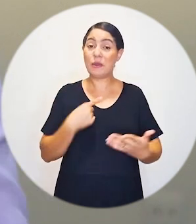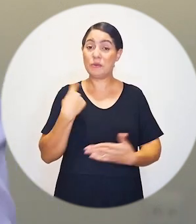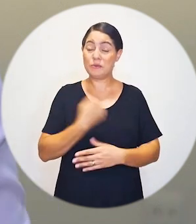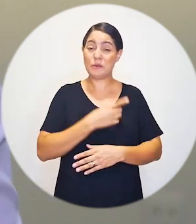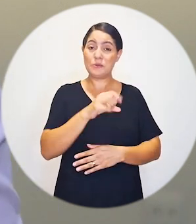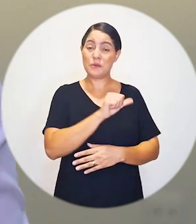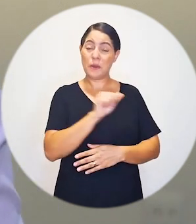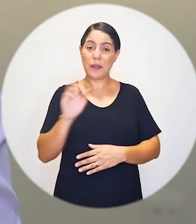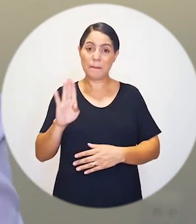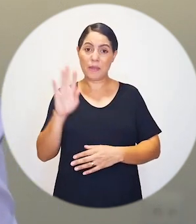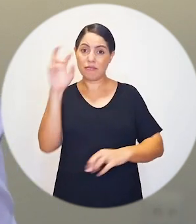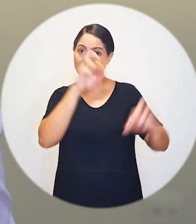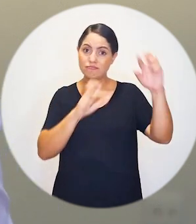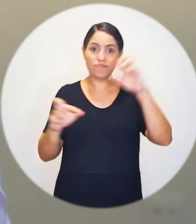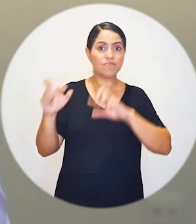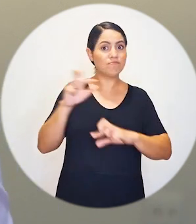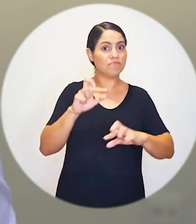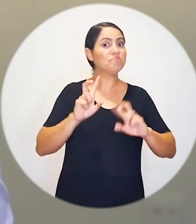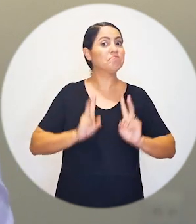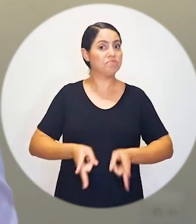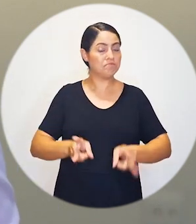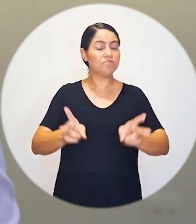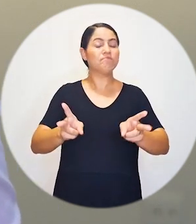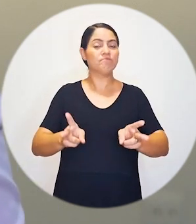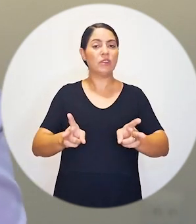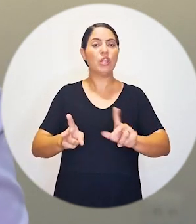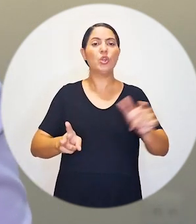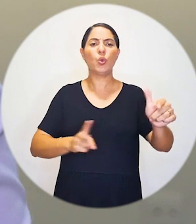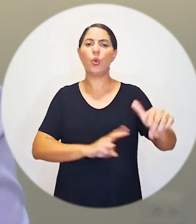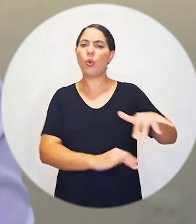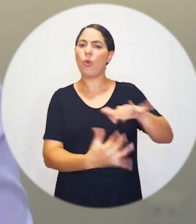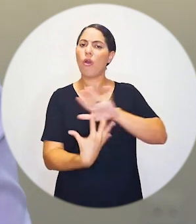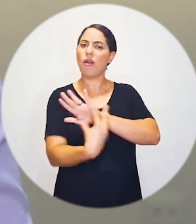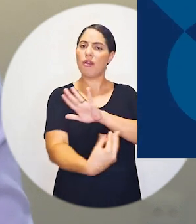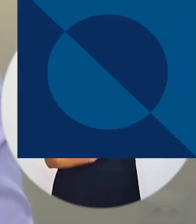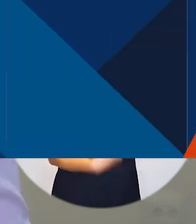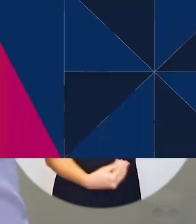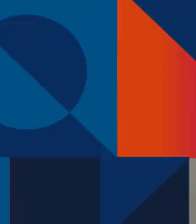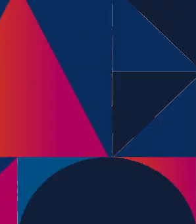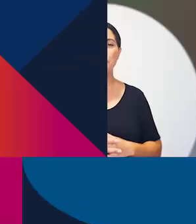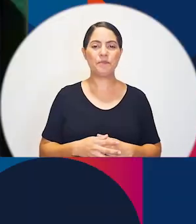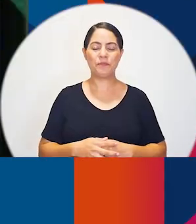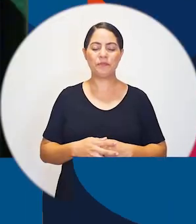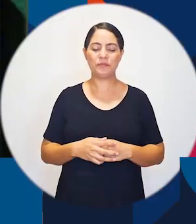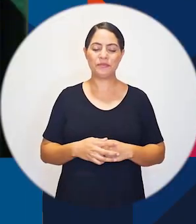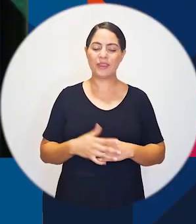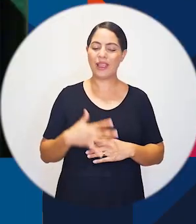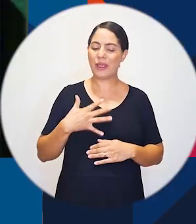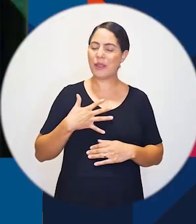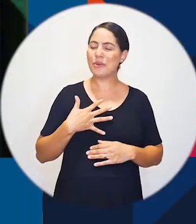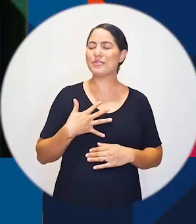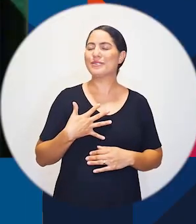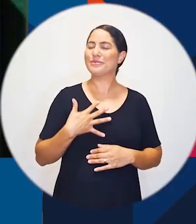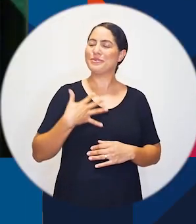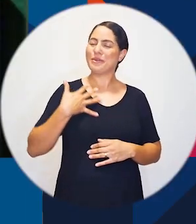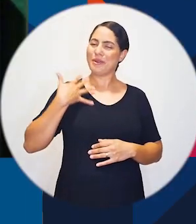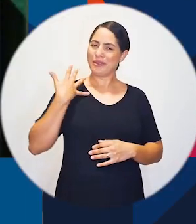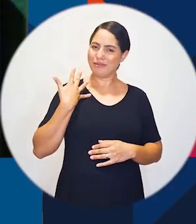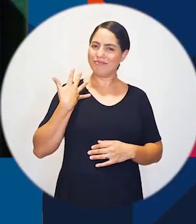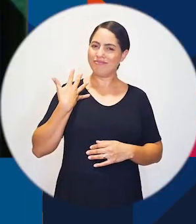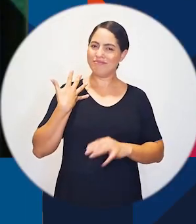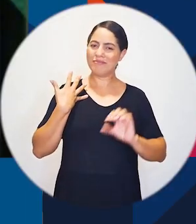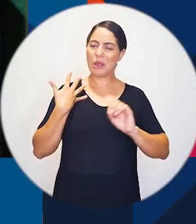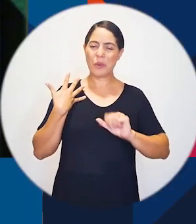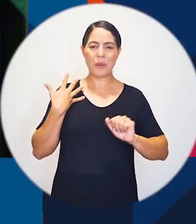sido vigilante na vanguarda desse debate e servindo de exemplo para outras instituições. Eu tenho orgulho de fazer parte